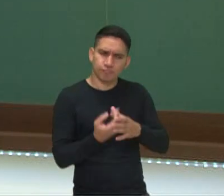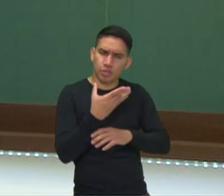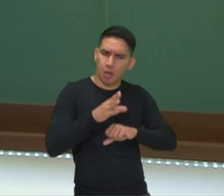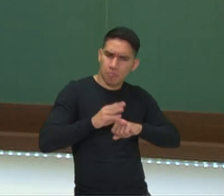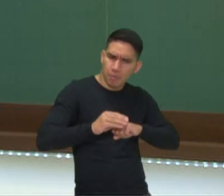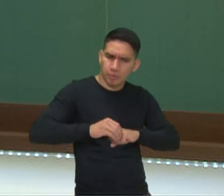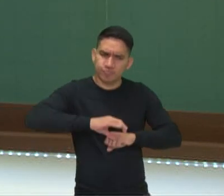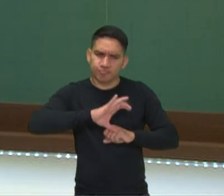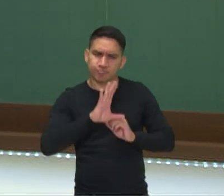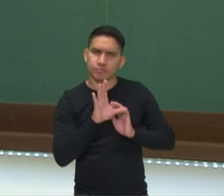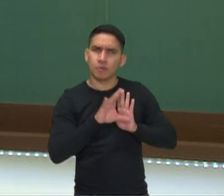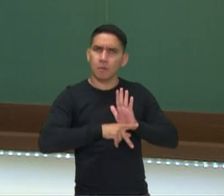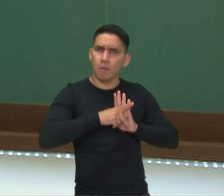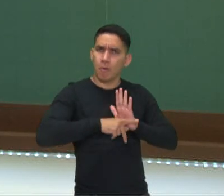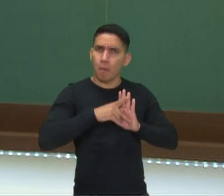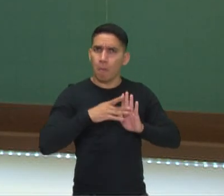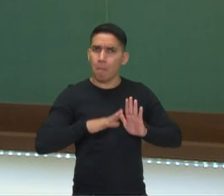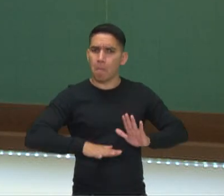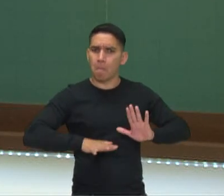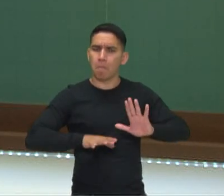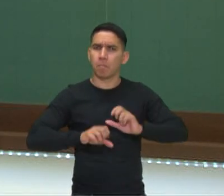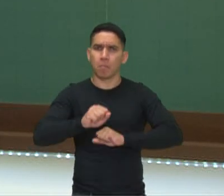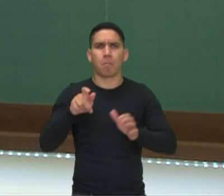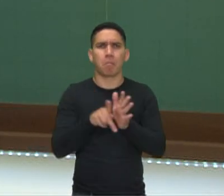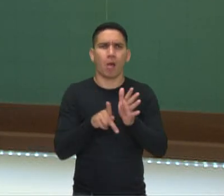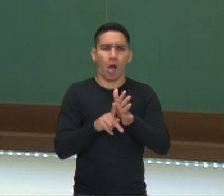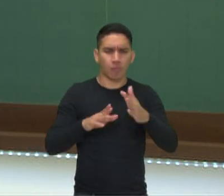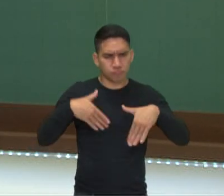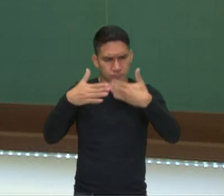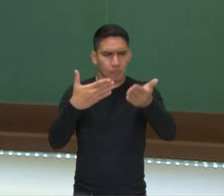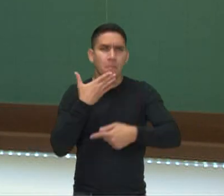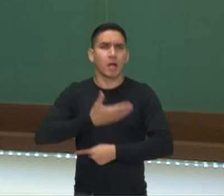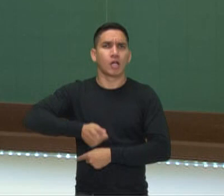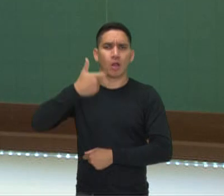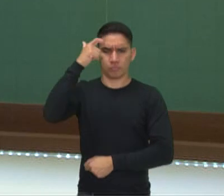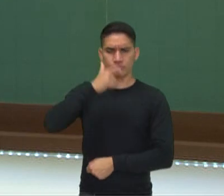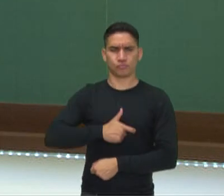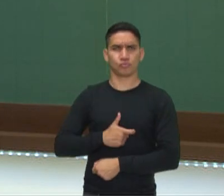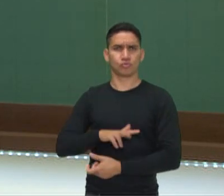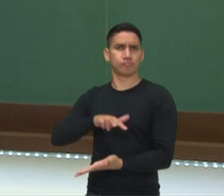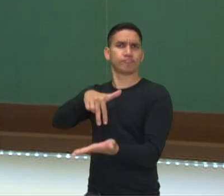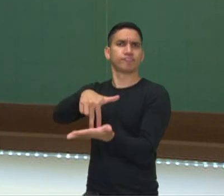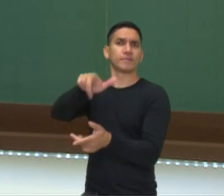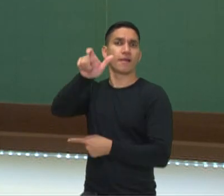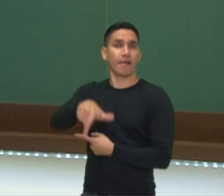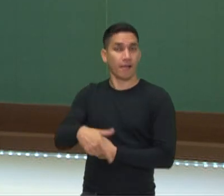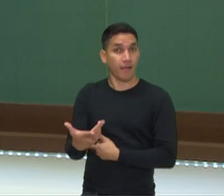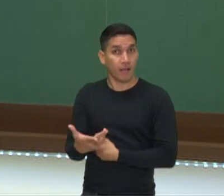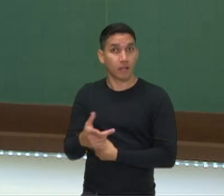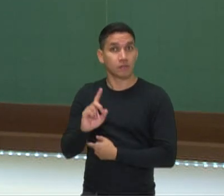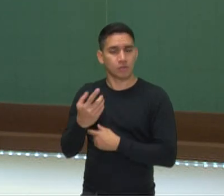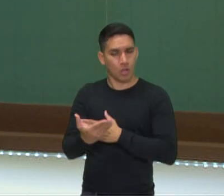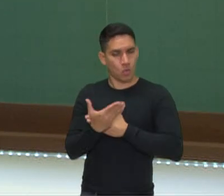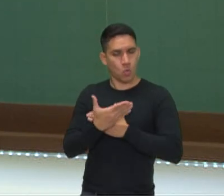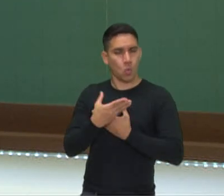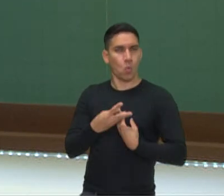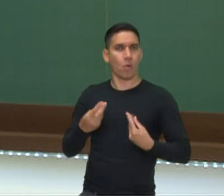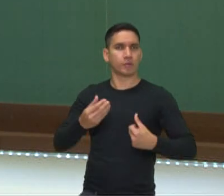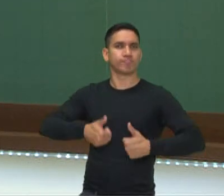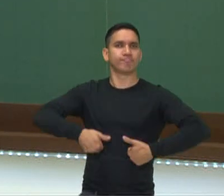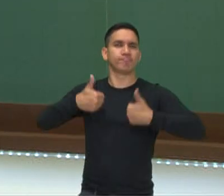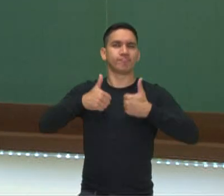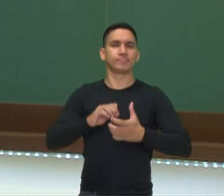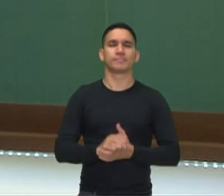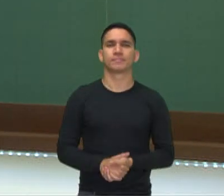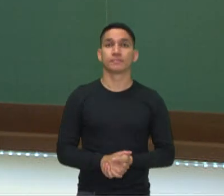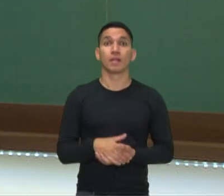projeto para nos formar como quem nós somos, isso nos traz enormes benefícios.